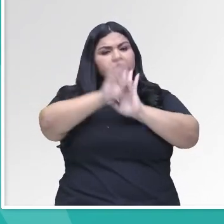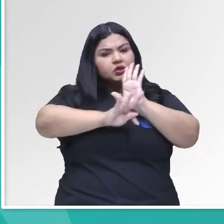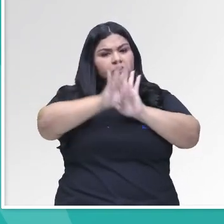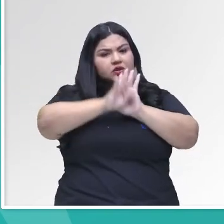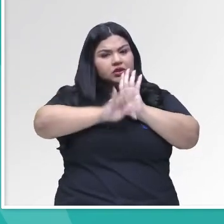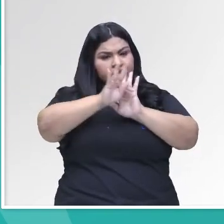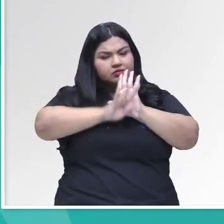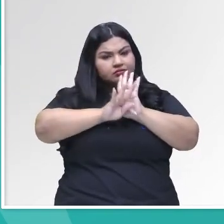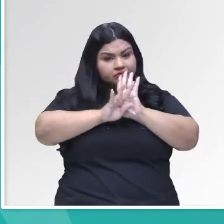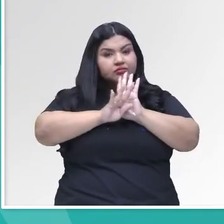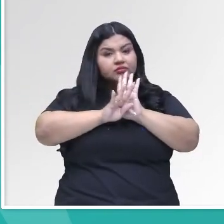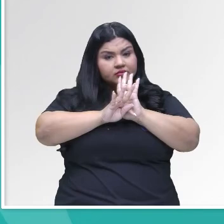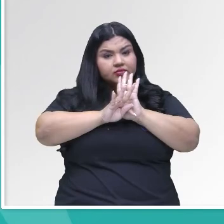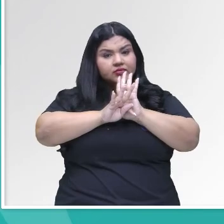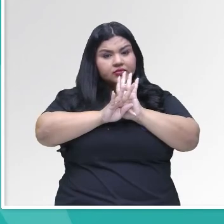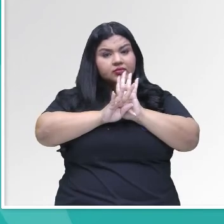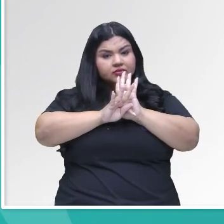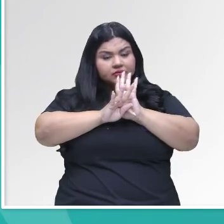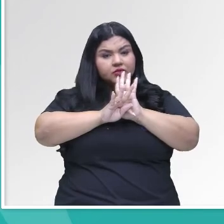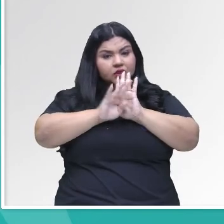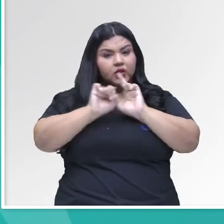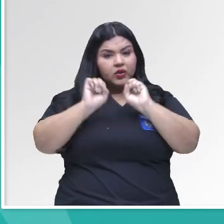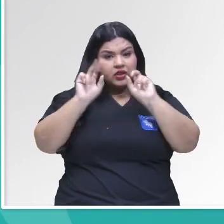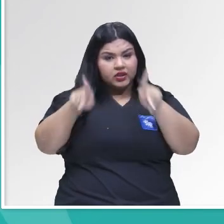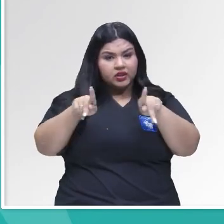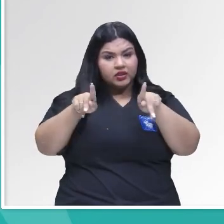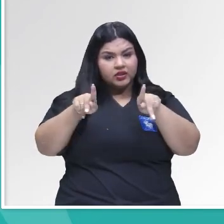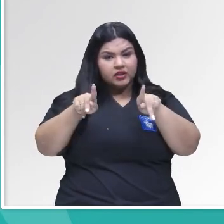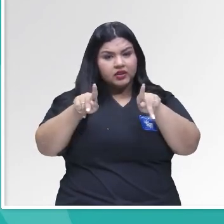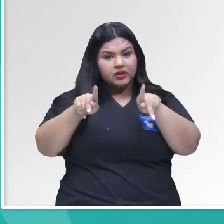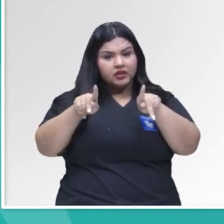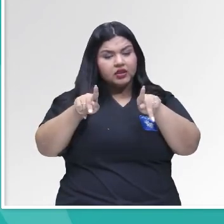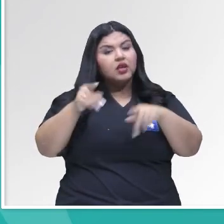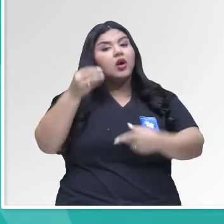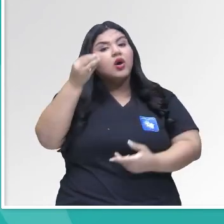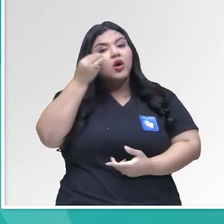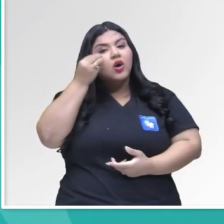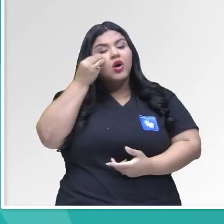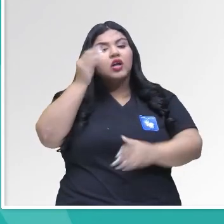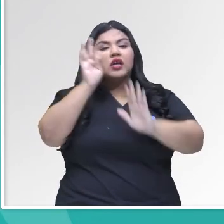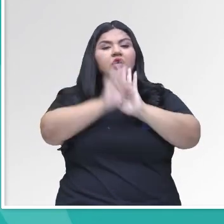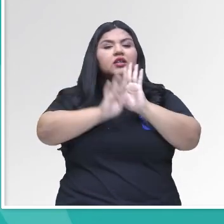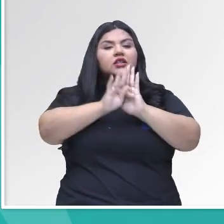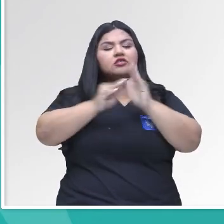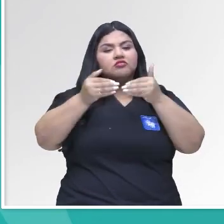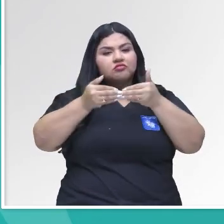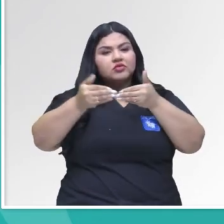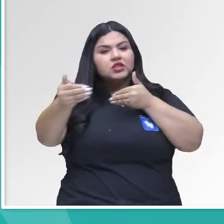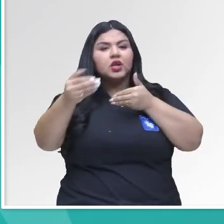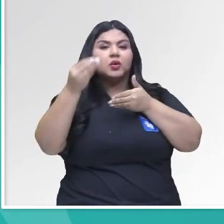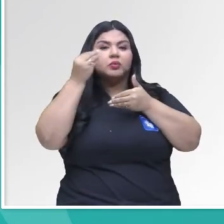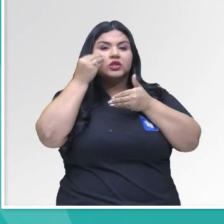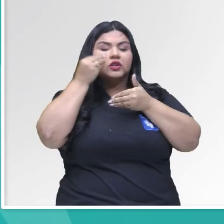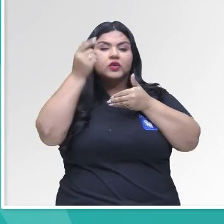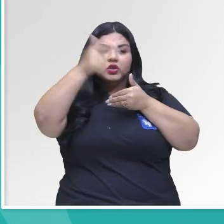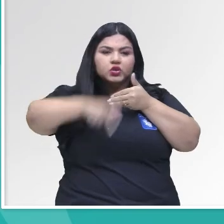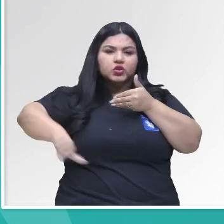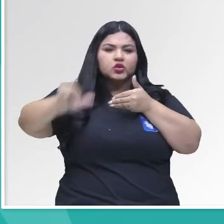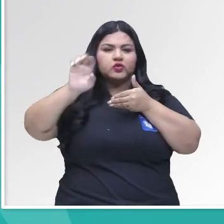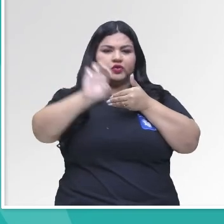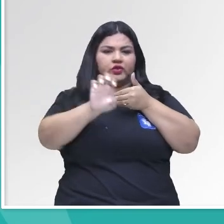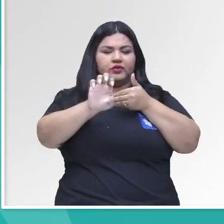texto, exatamente. Dentro do texto, tá bom? Então, olha o texto aí para a gente ir avançando e observa novamente esse